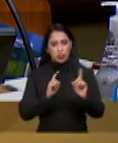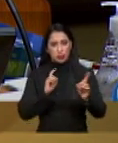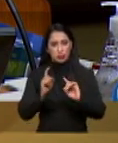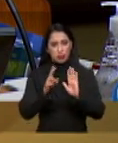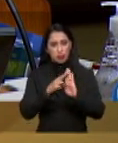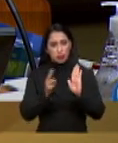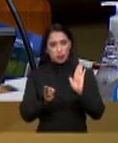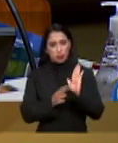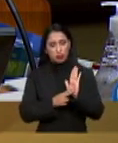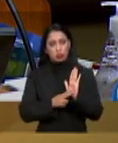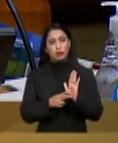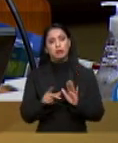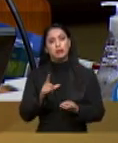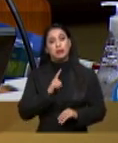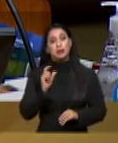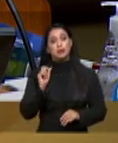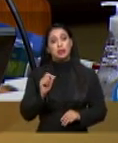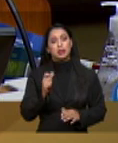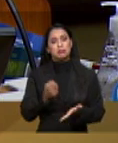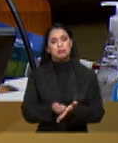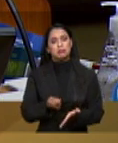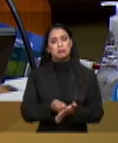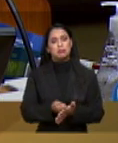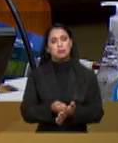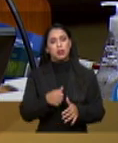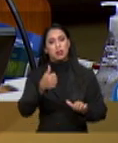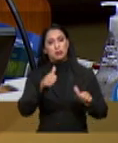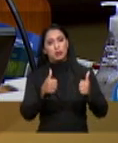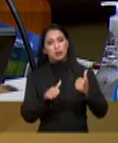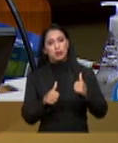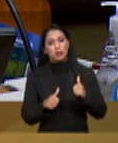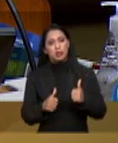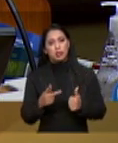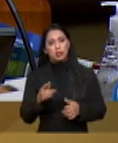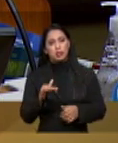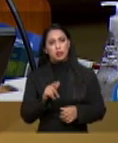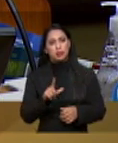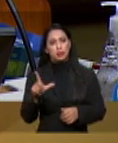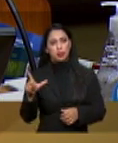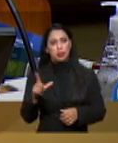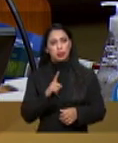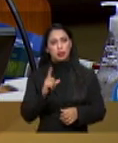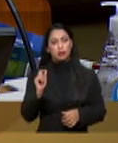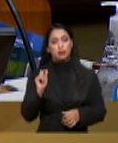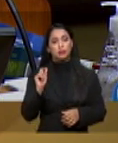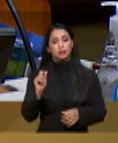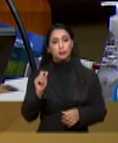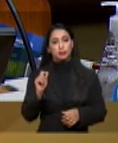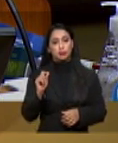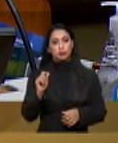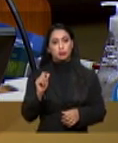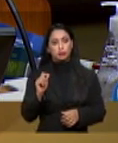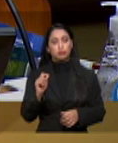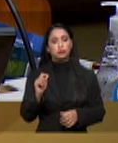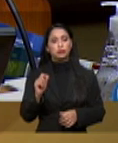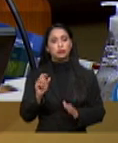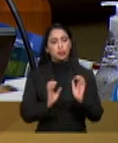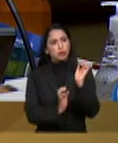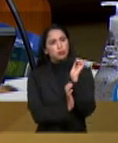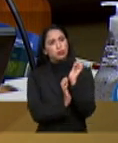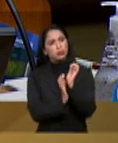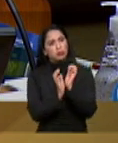norma para, seguidamente, impor um critério da dogmática penal na disciplina das atividades